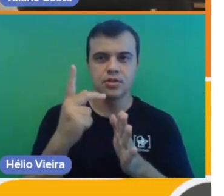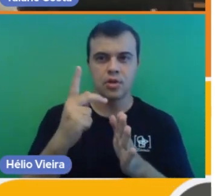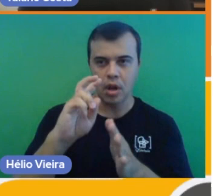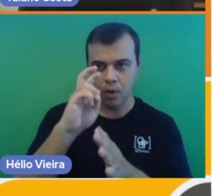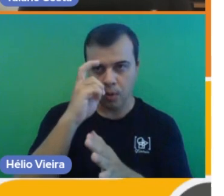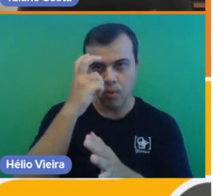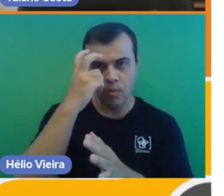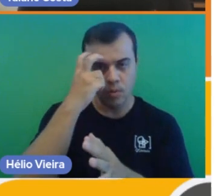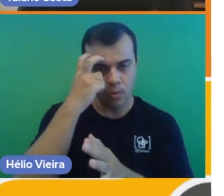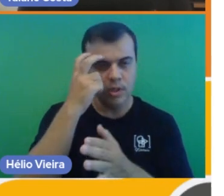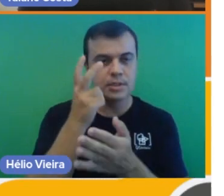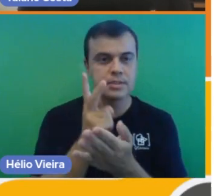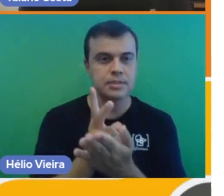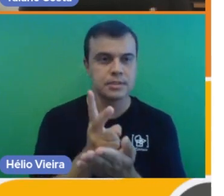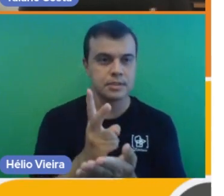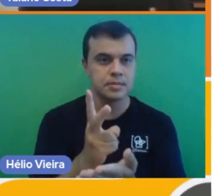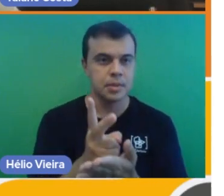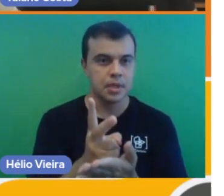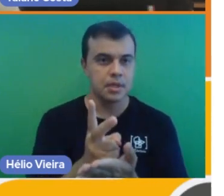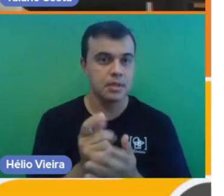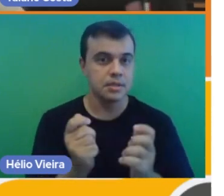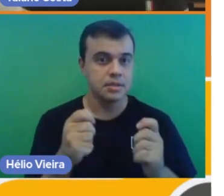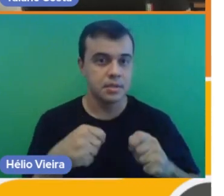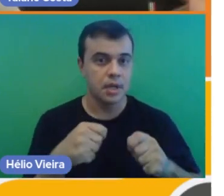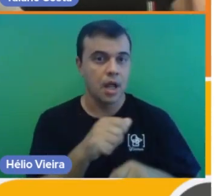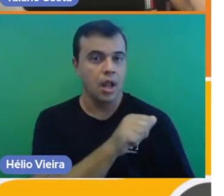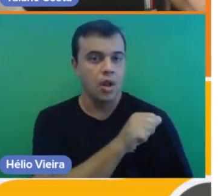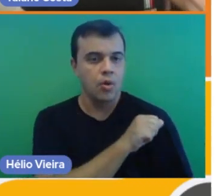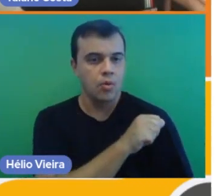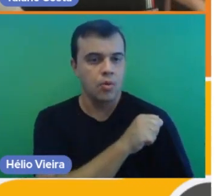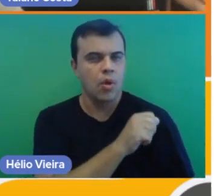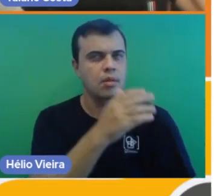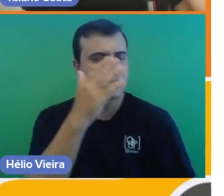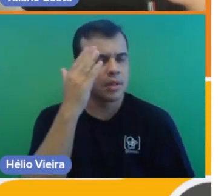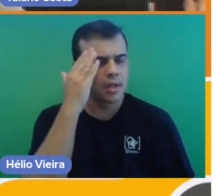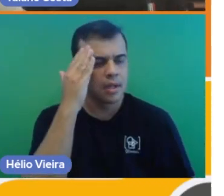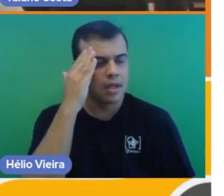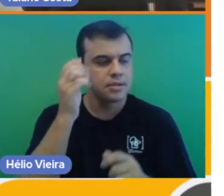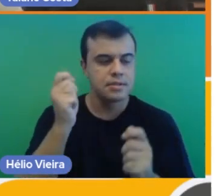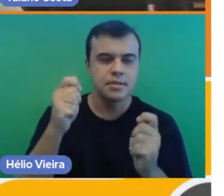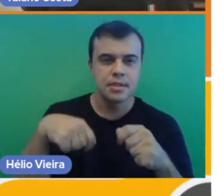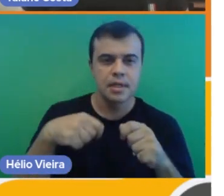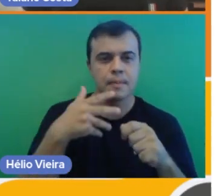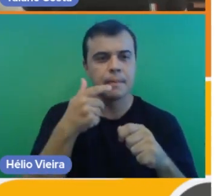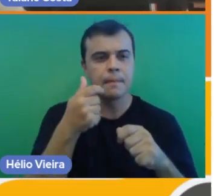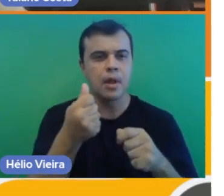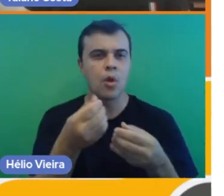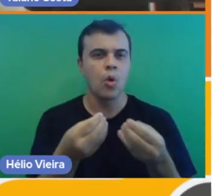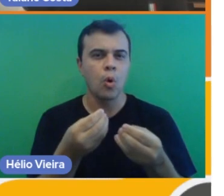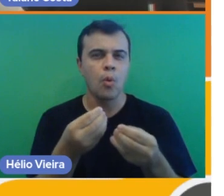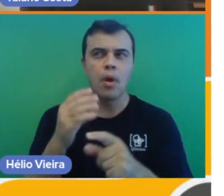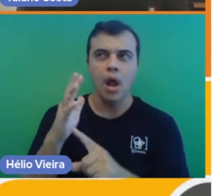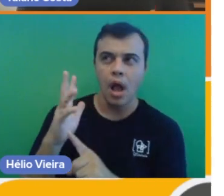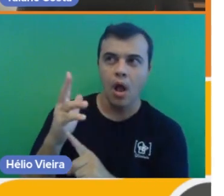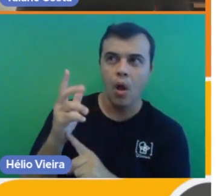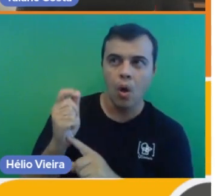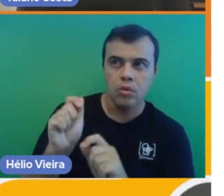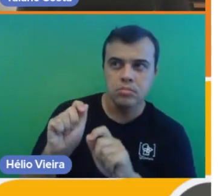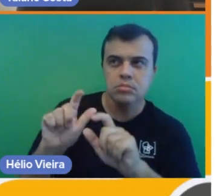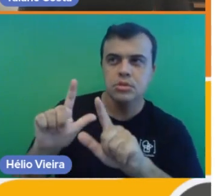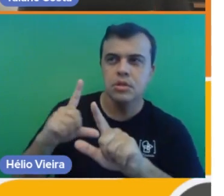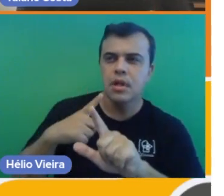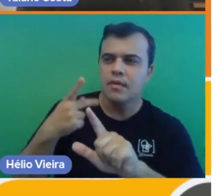cultura, para que o aluno possa compreender, né, como a obra de arte vai falar um